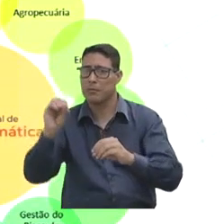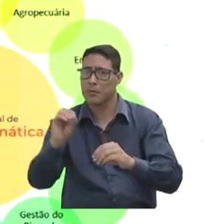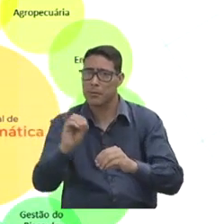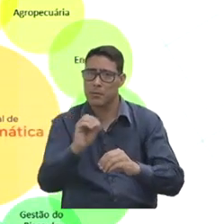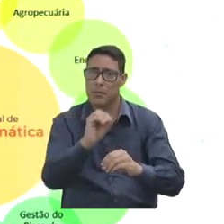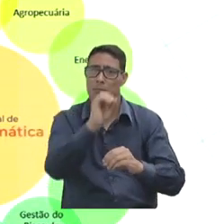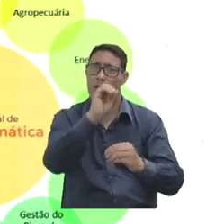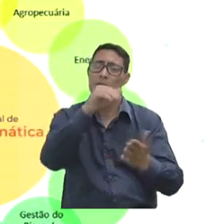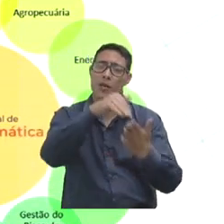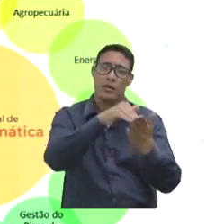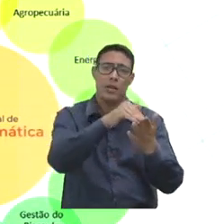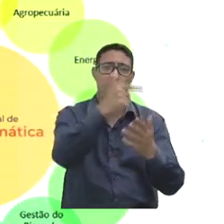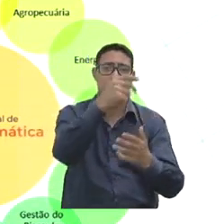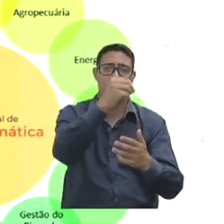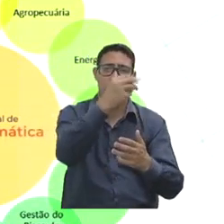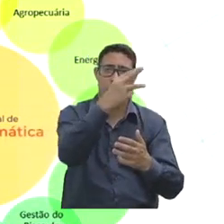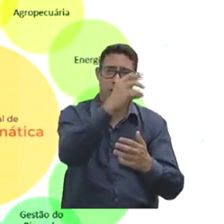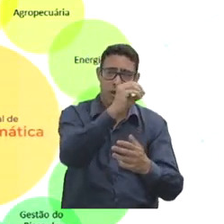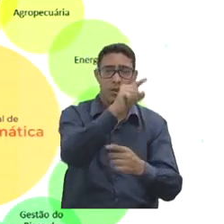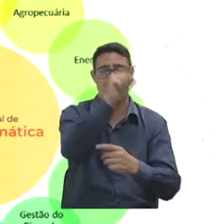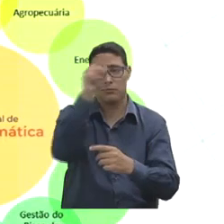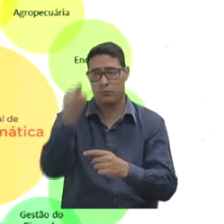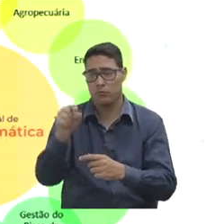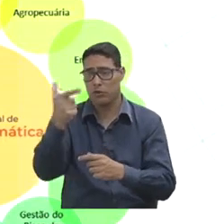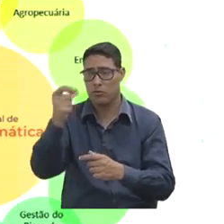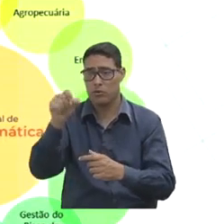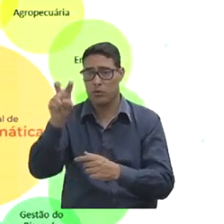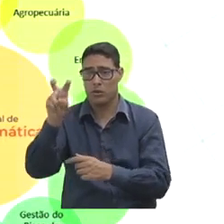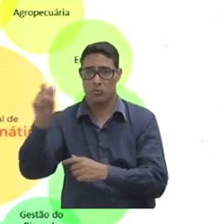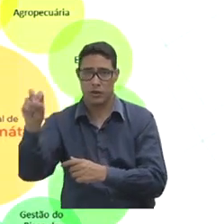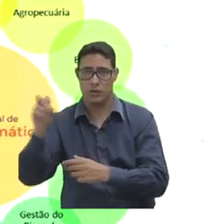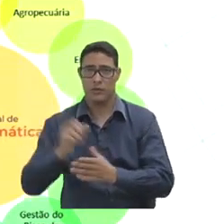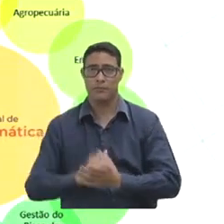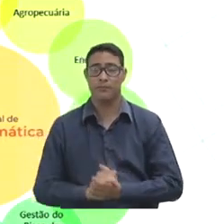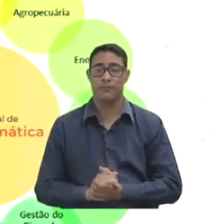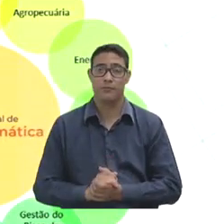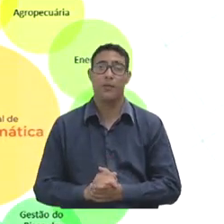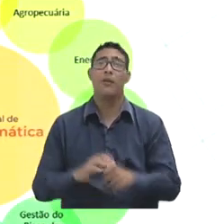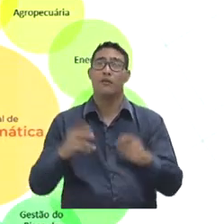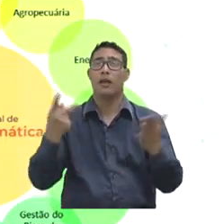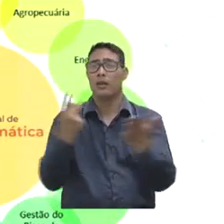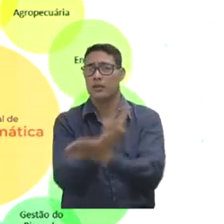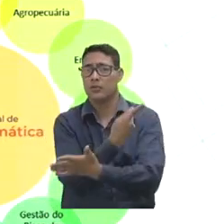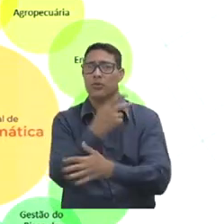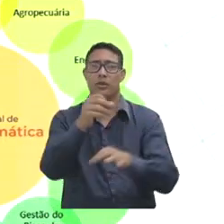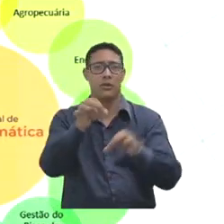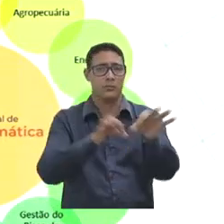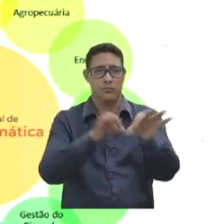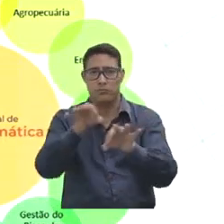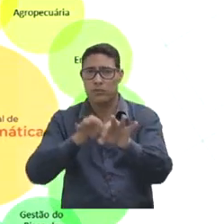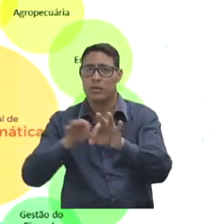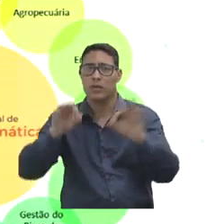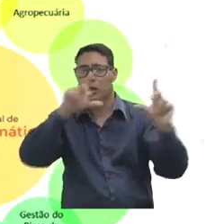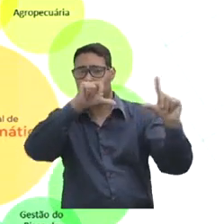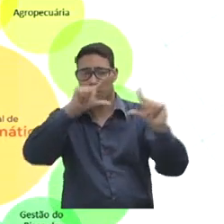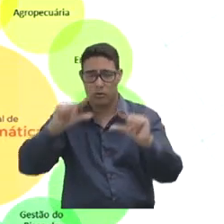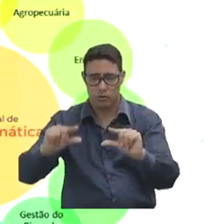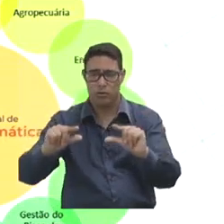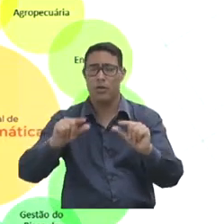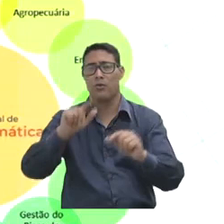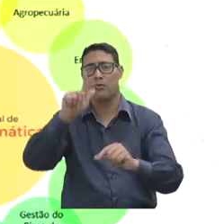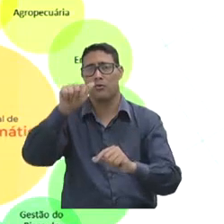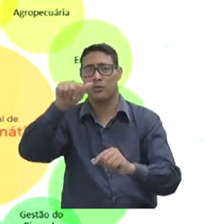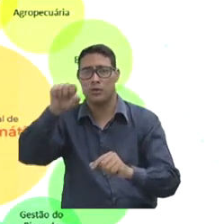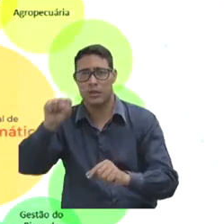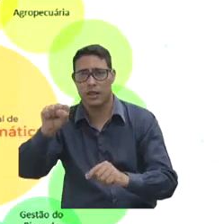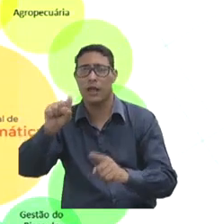até 2050 para que a gente chegue é o objetivo da neutralidade além das ações de mitigação ou seja de redução de emissões de gás de efeito